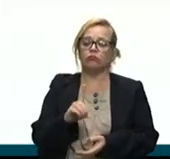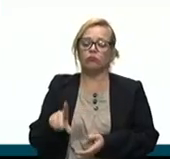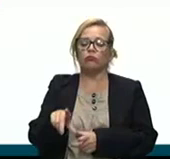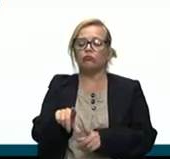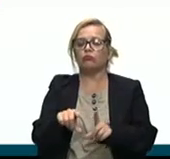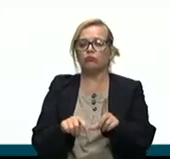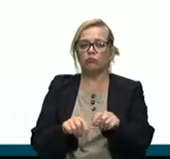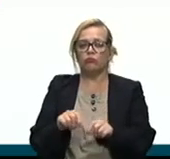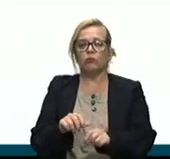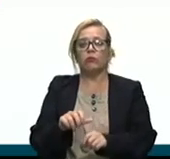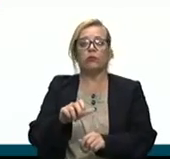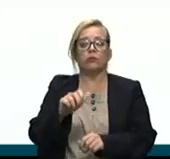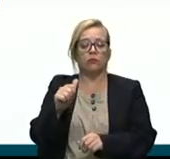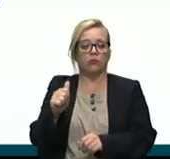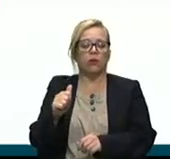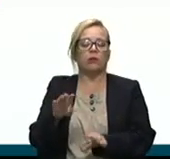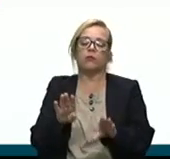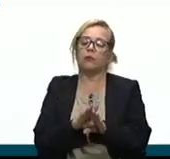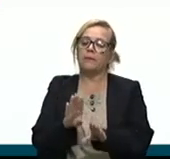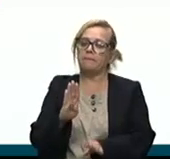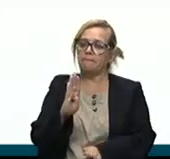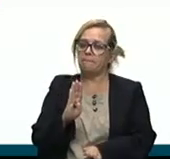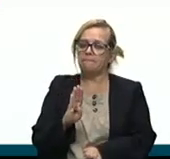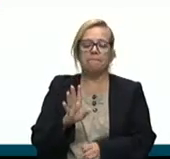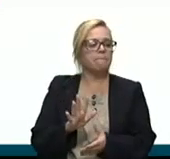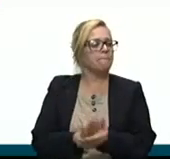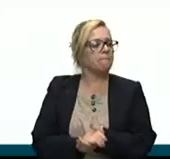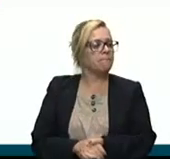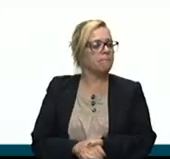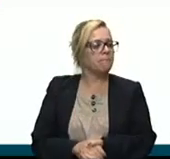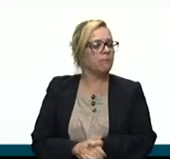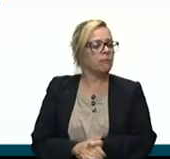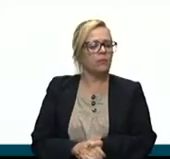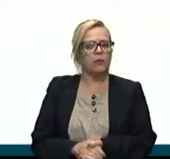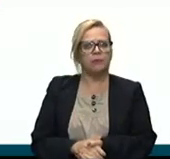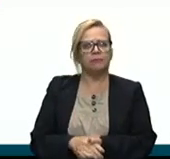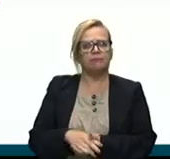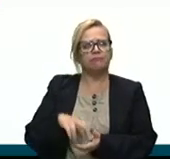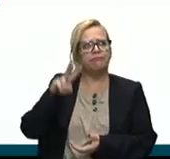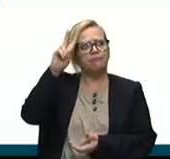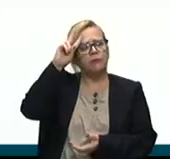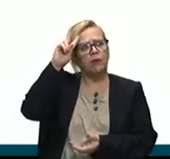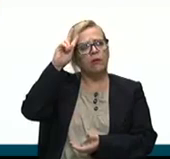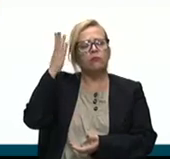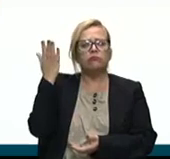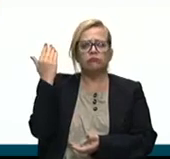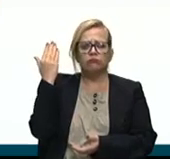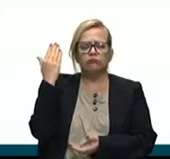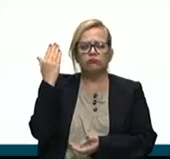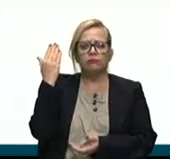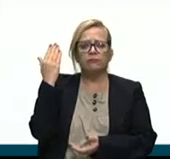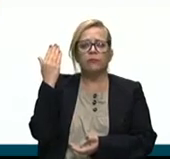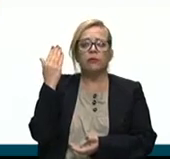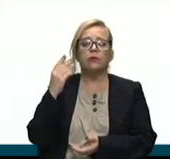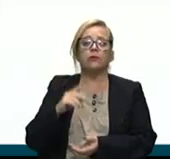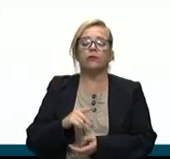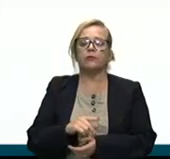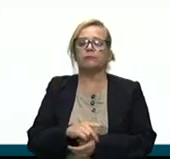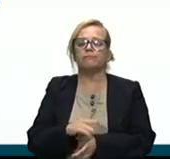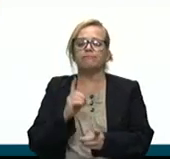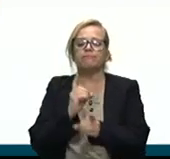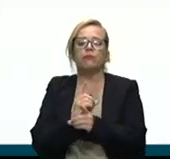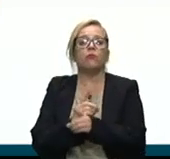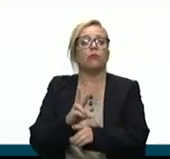as opções A e B. Lembre-se de que antes, na primeira situação problema, nós determinamos o R, não